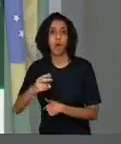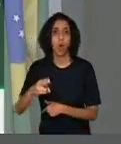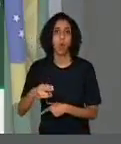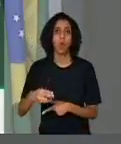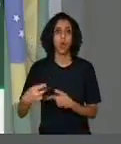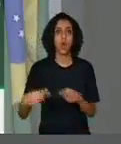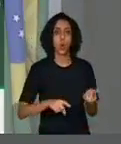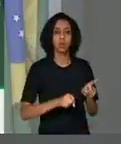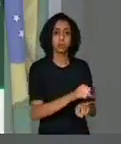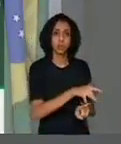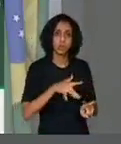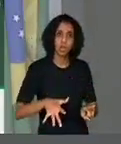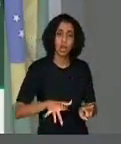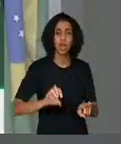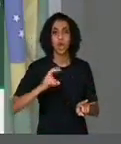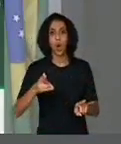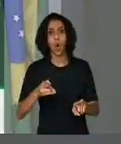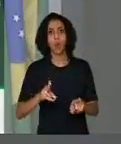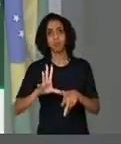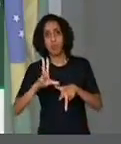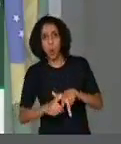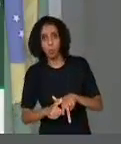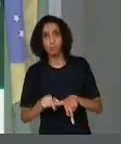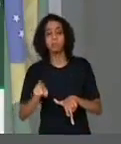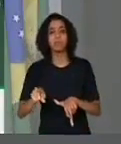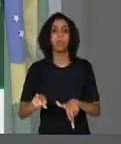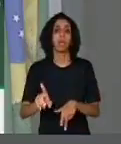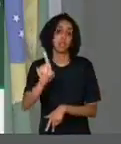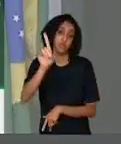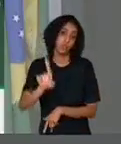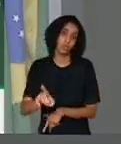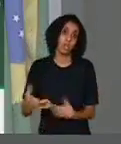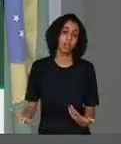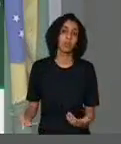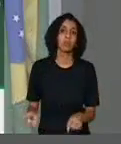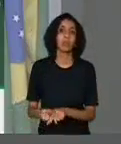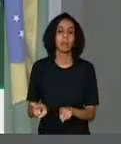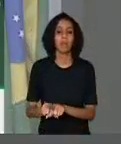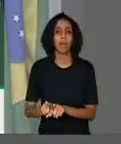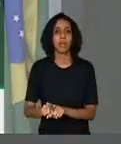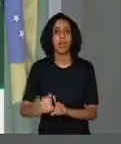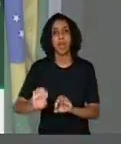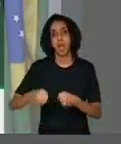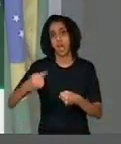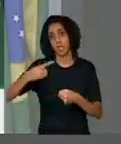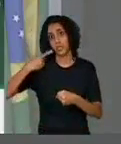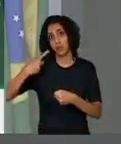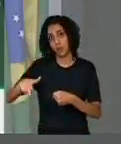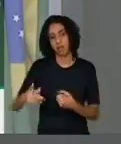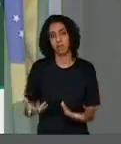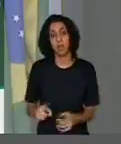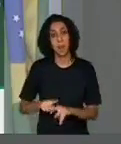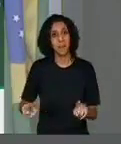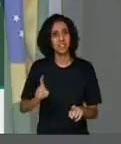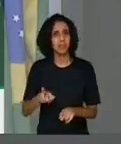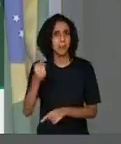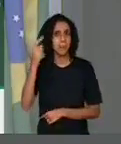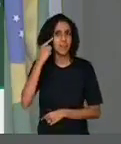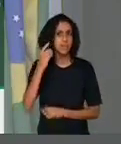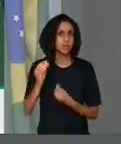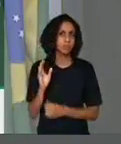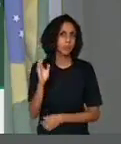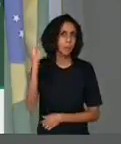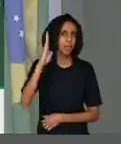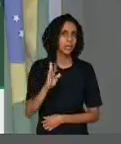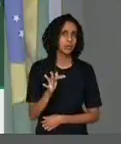de algum desvio de conduta de recursos públicos, possam também ali depositar a sua defesa, mas sempre com a perspectiva futura, que